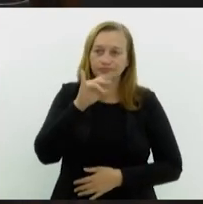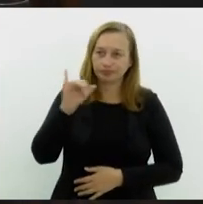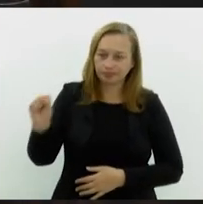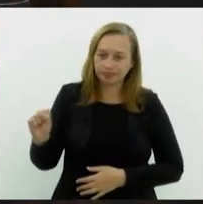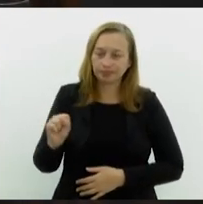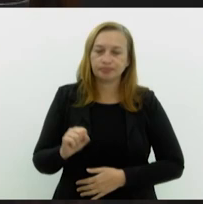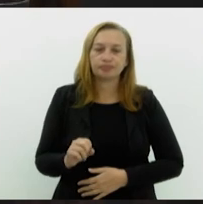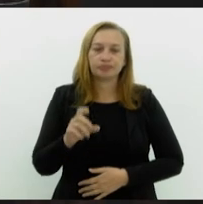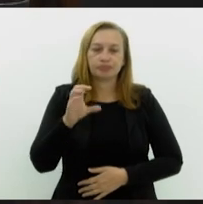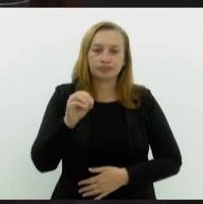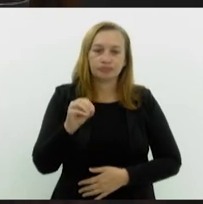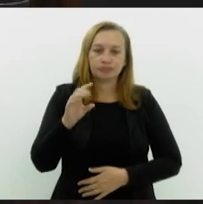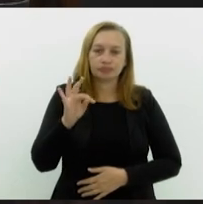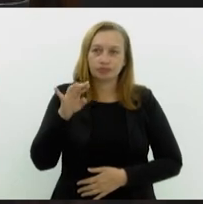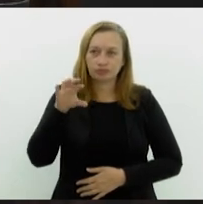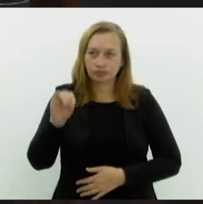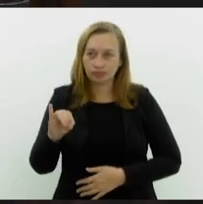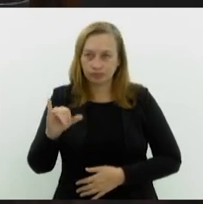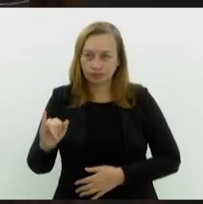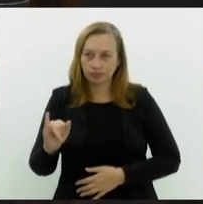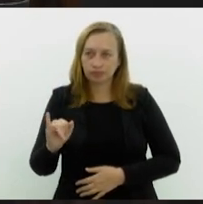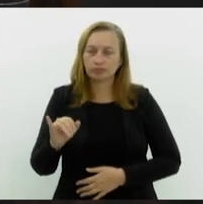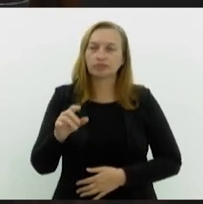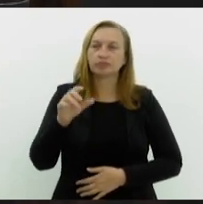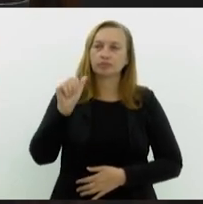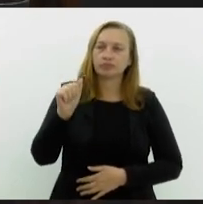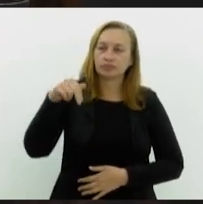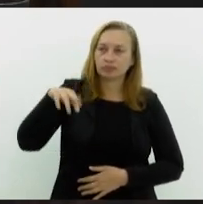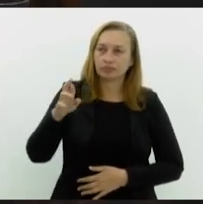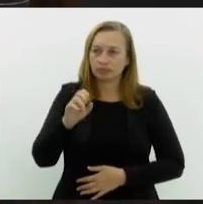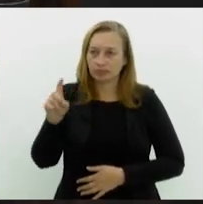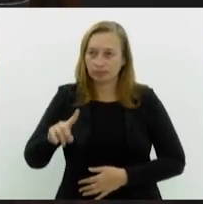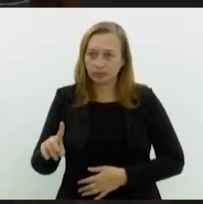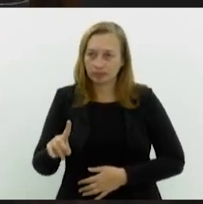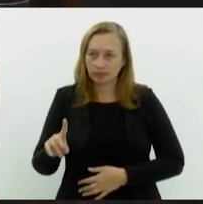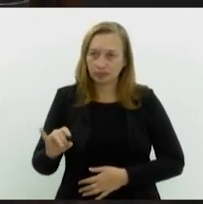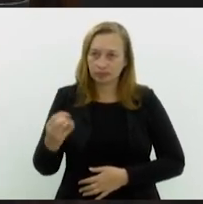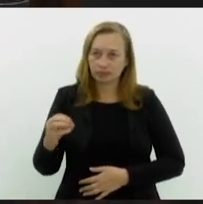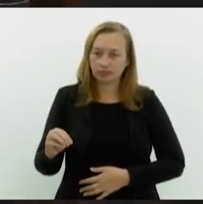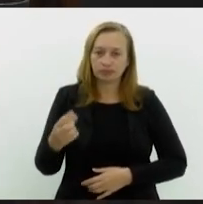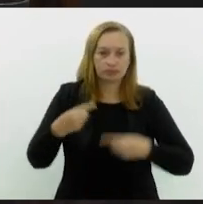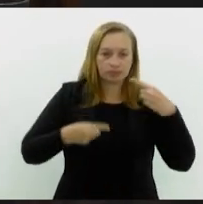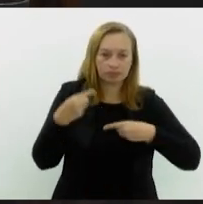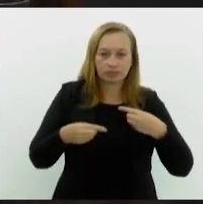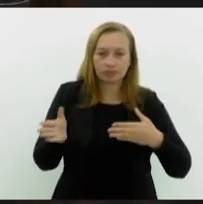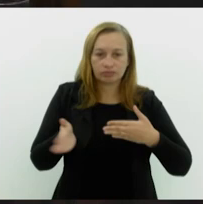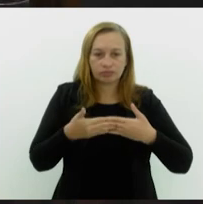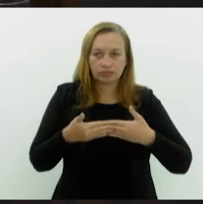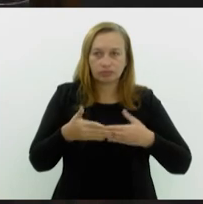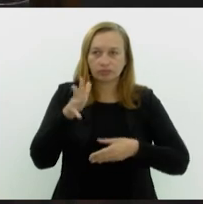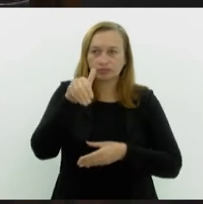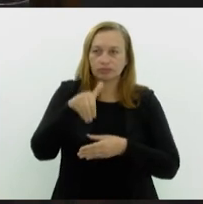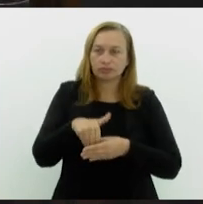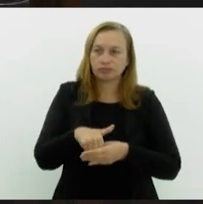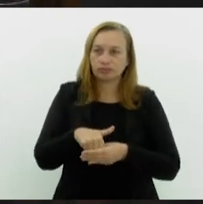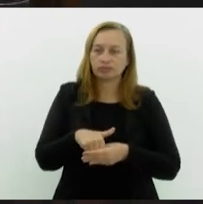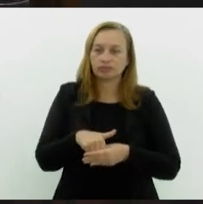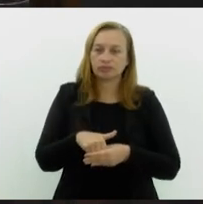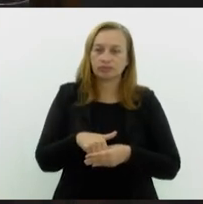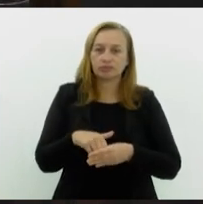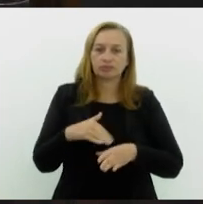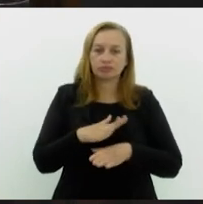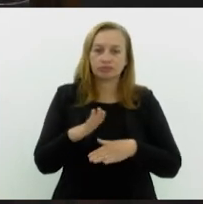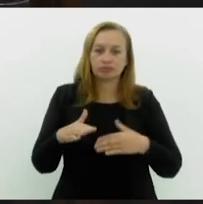Cozolino, Otônio de Paula Pai, Andrezinho Siciliano e Carlos Macedo. Em discussão, não havendo quem queira discutir, encerrada a discussão,